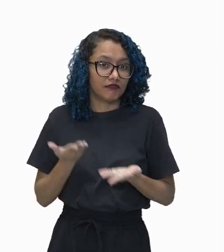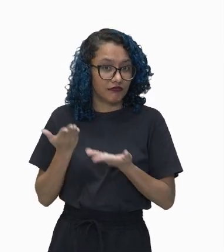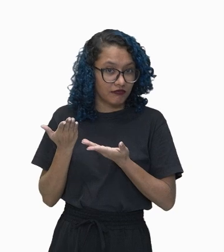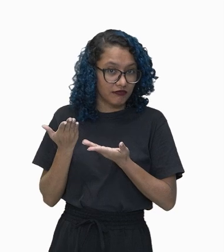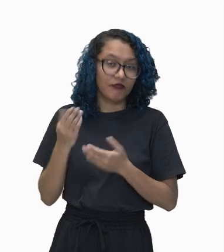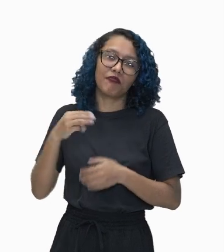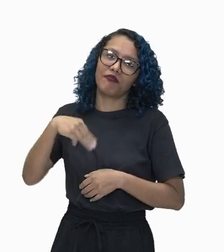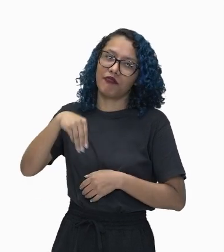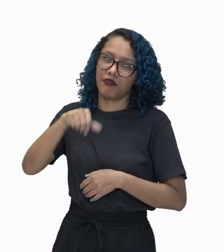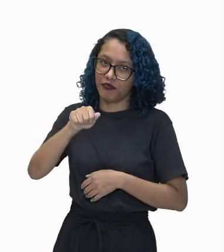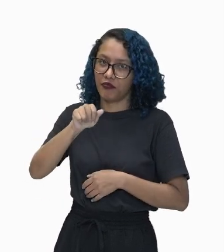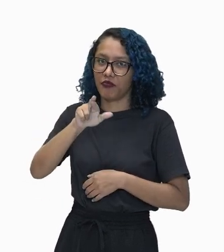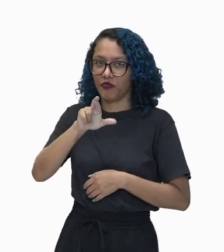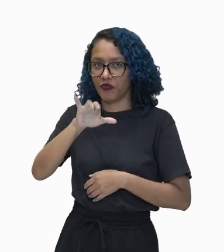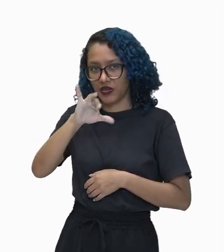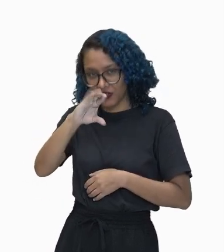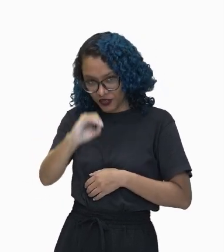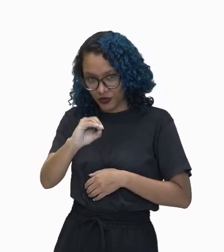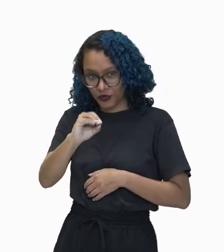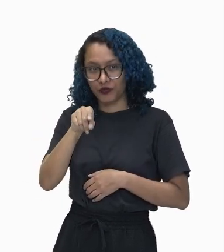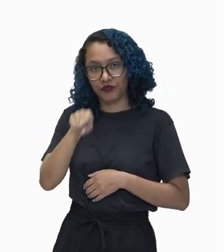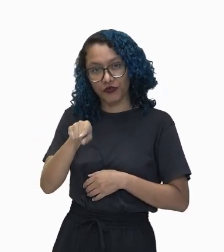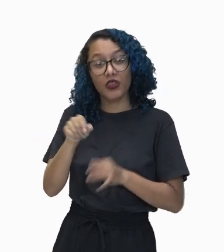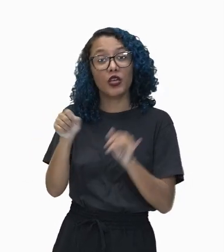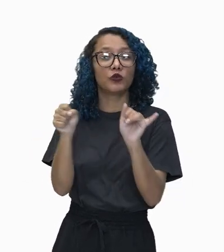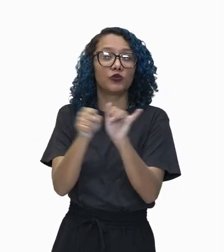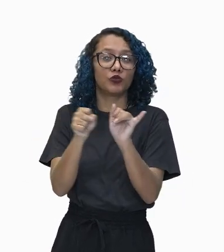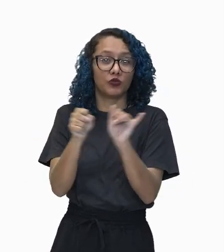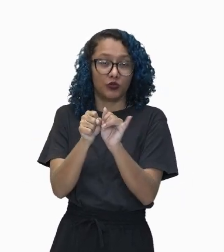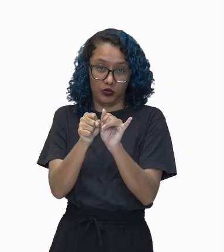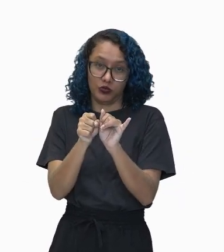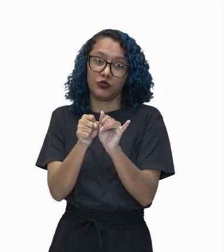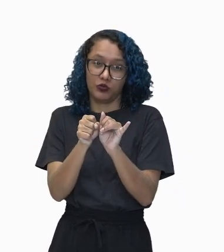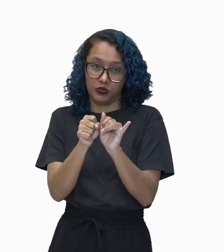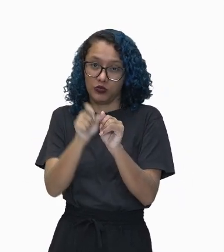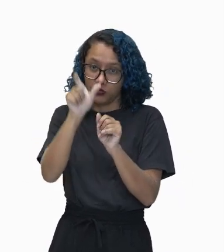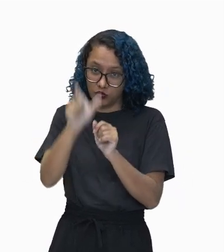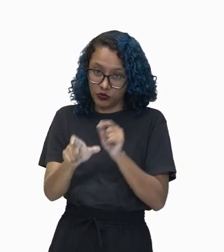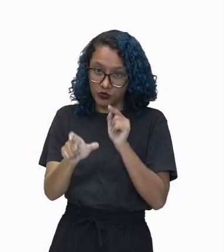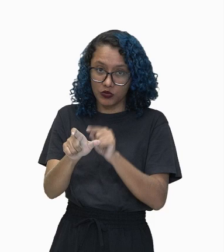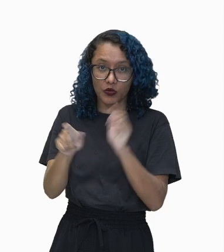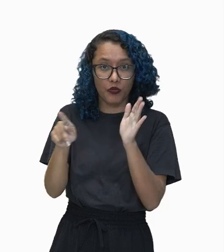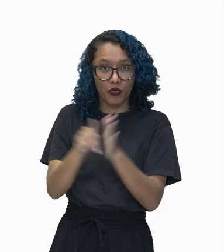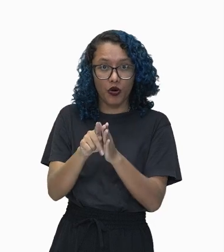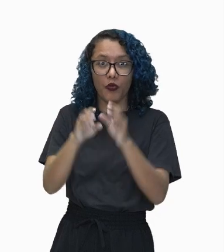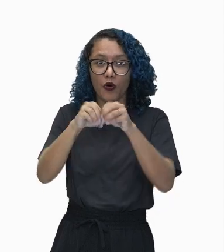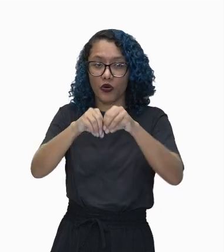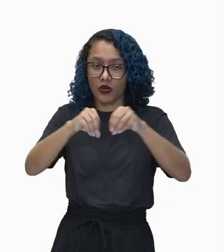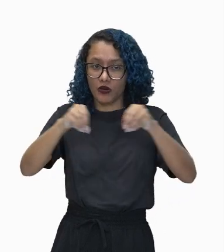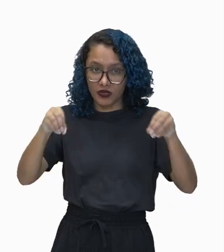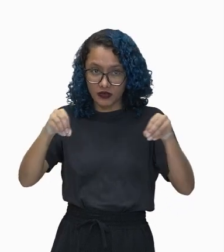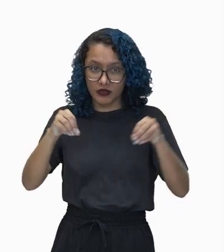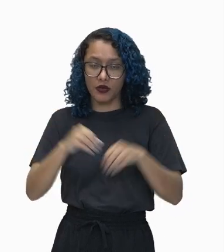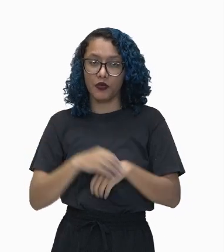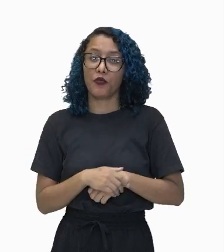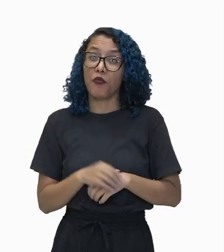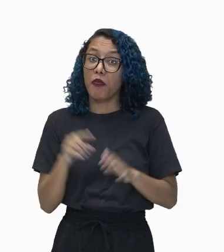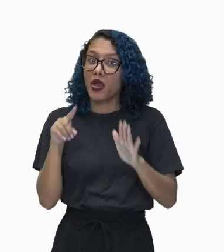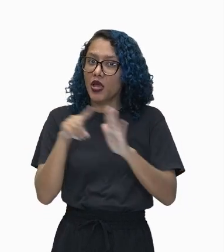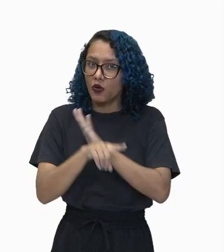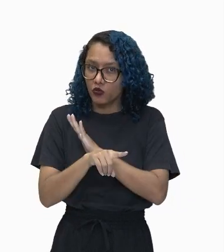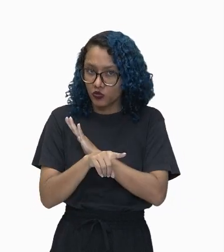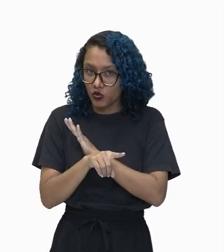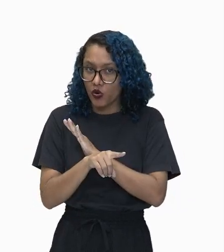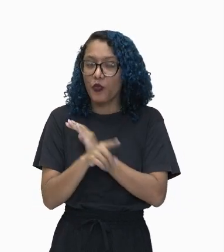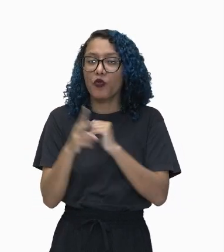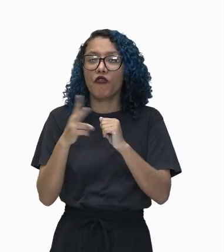Exatamente, Mário. Então temos aí o sujeito da oração. Você fez essa pergunta para o predicado, perguntou para o verbo.